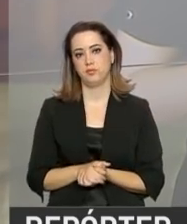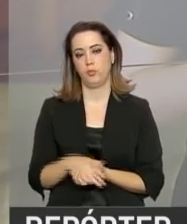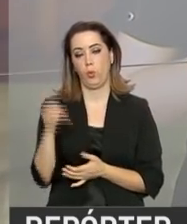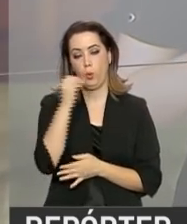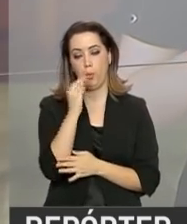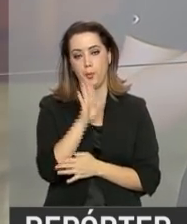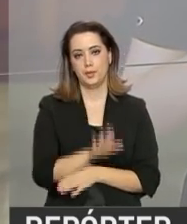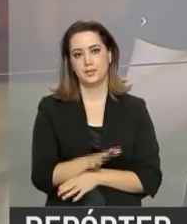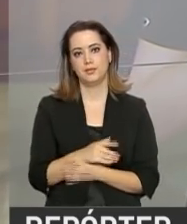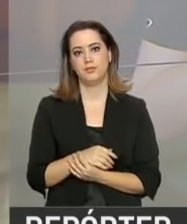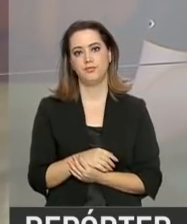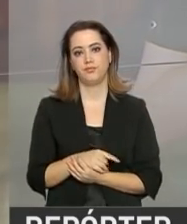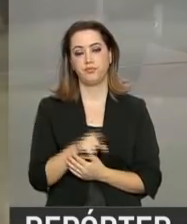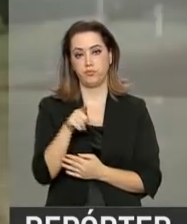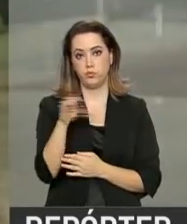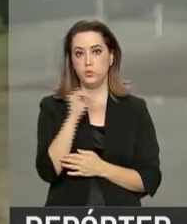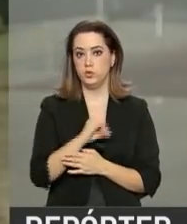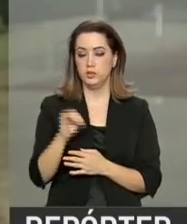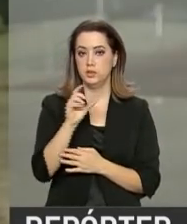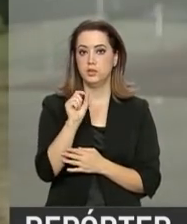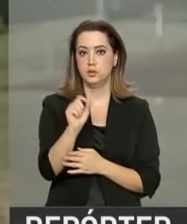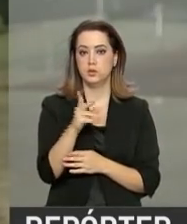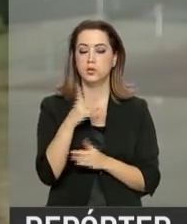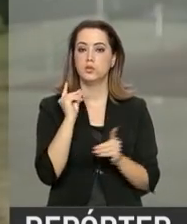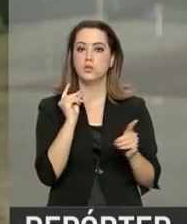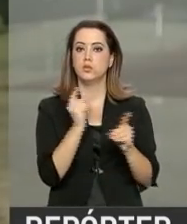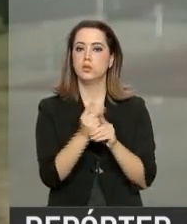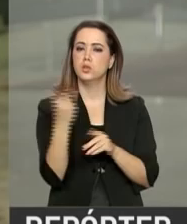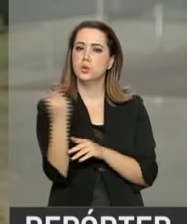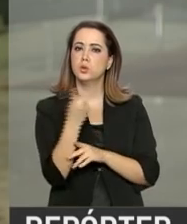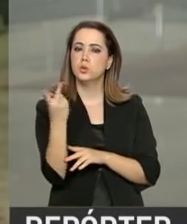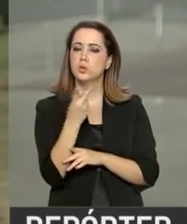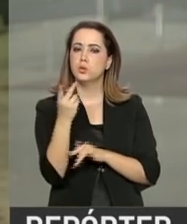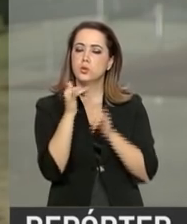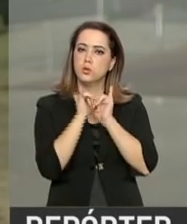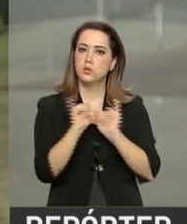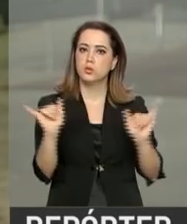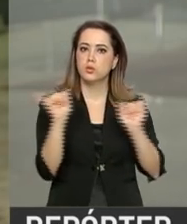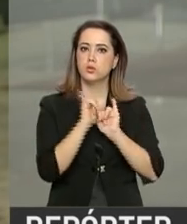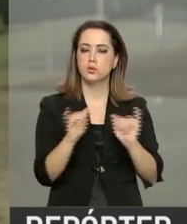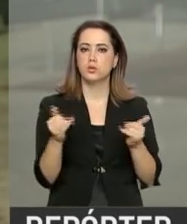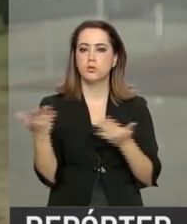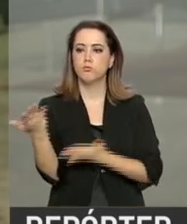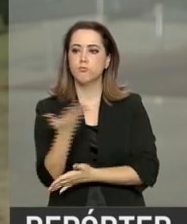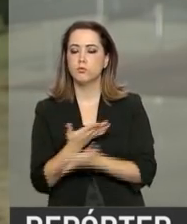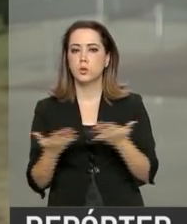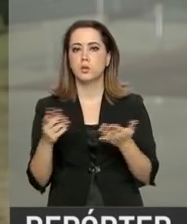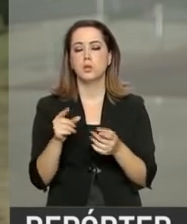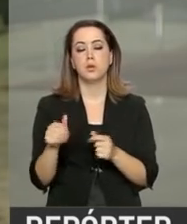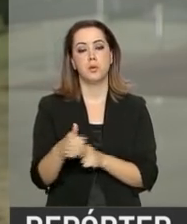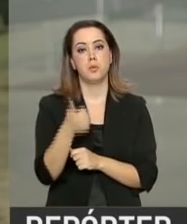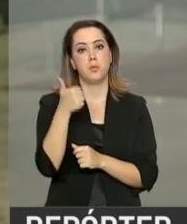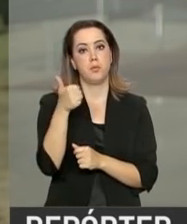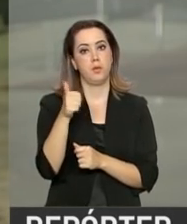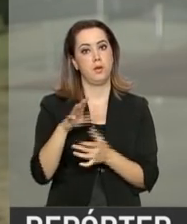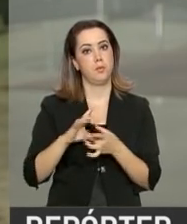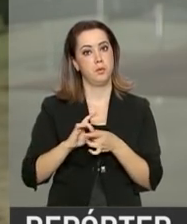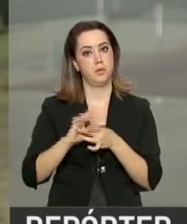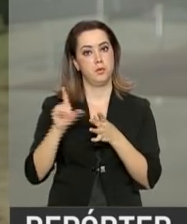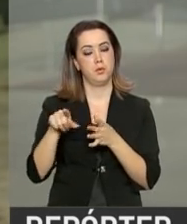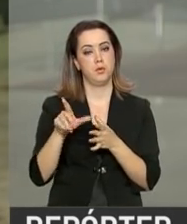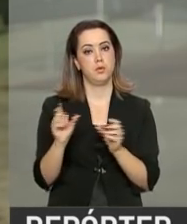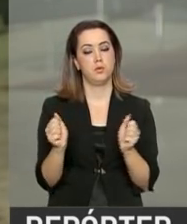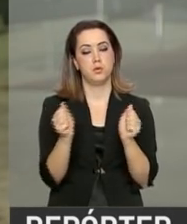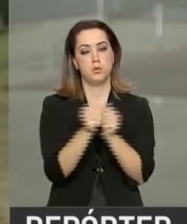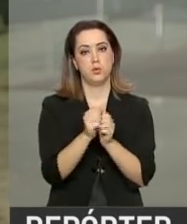tarde Oi Leandro Então nesse encontro os dois vão anunciar a primeira concessão com participação do CAD A ideia é definir propostas